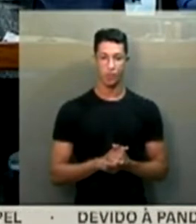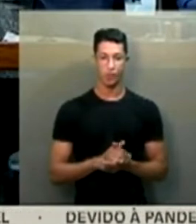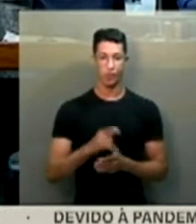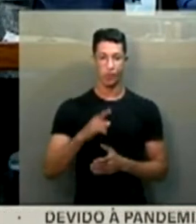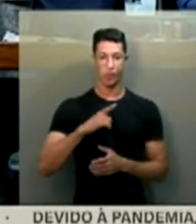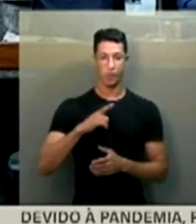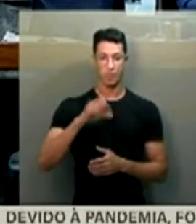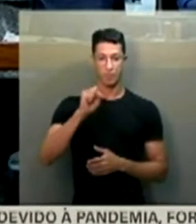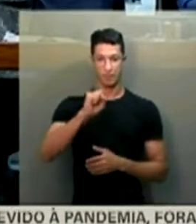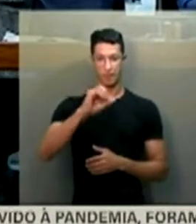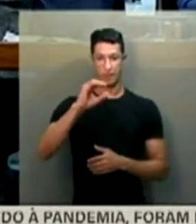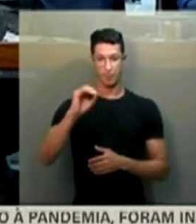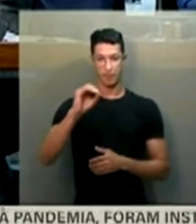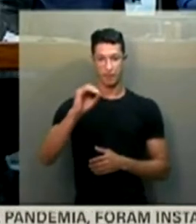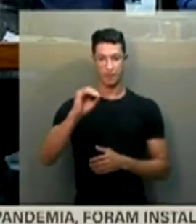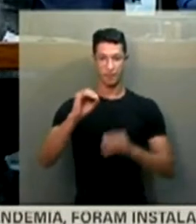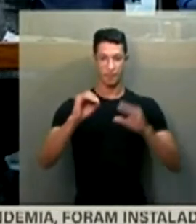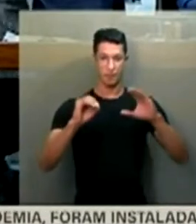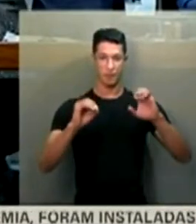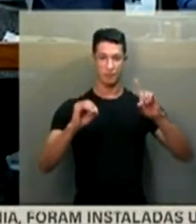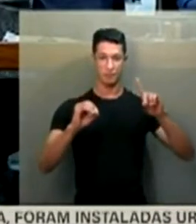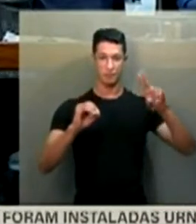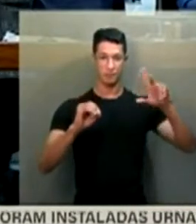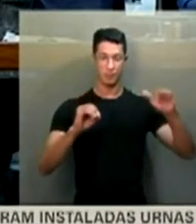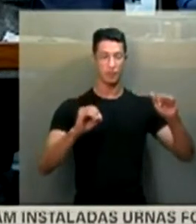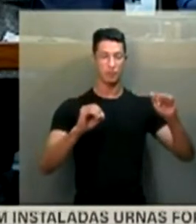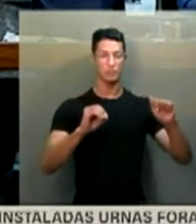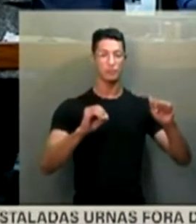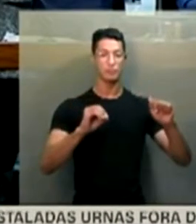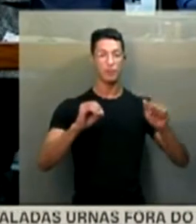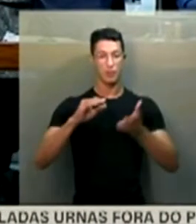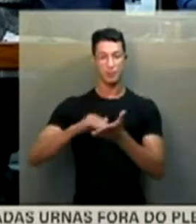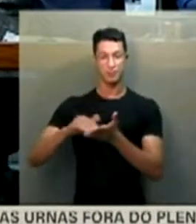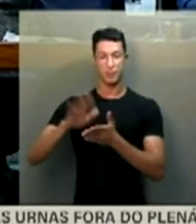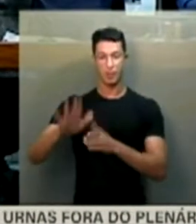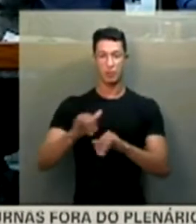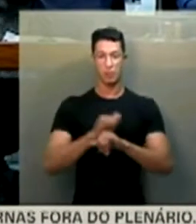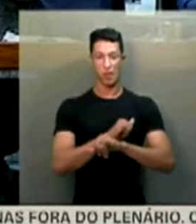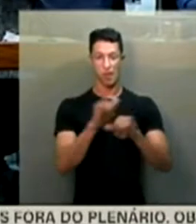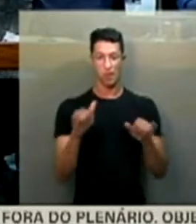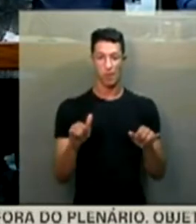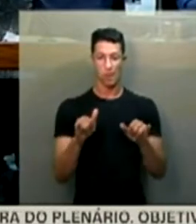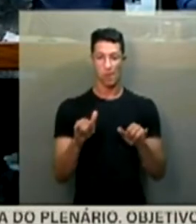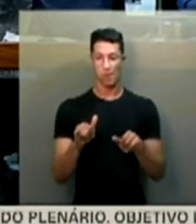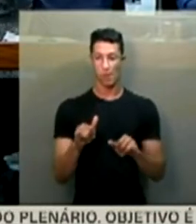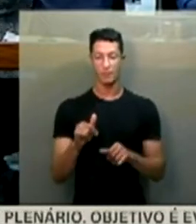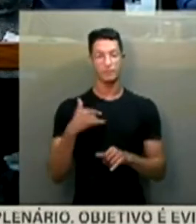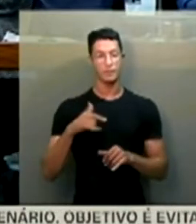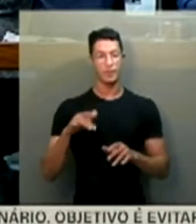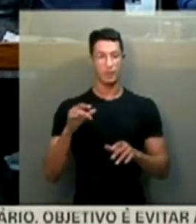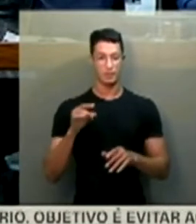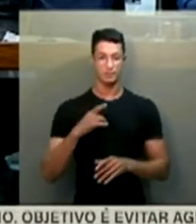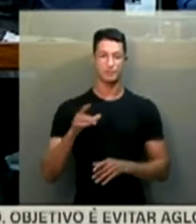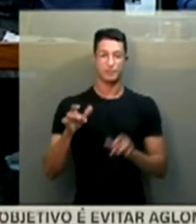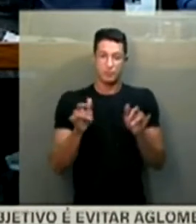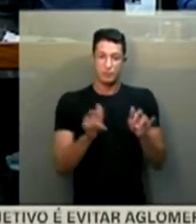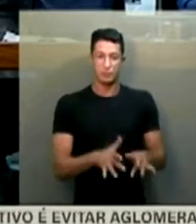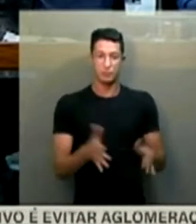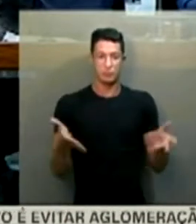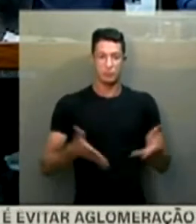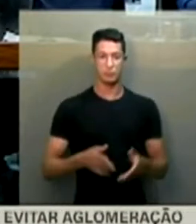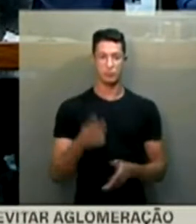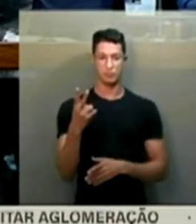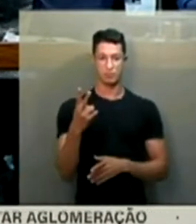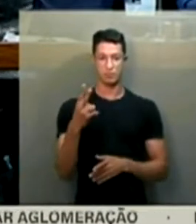Tínhamos 80 cédulas e 80 envelopes na mesa, o secretário já anunciou. Restaram